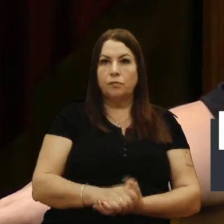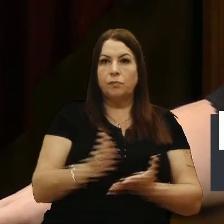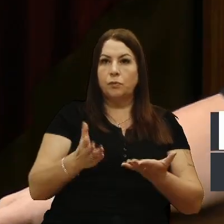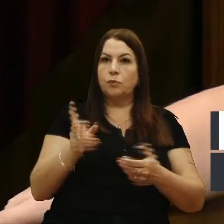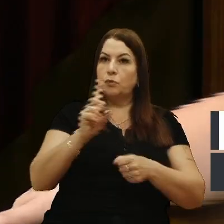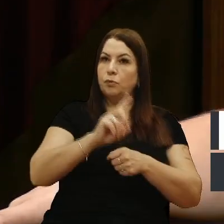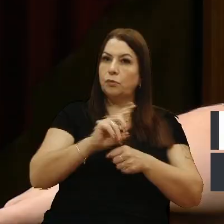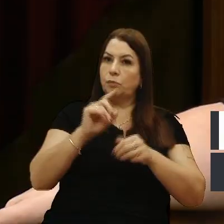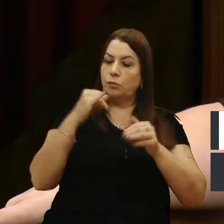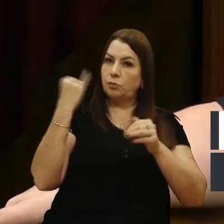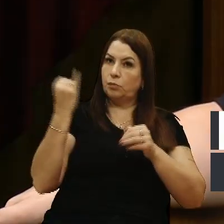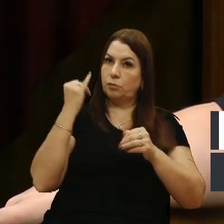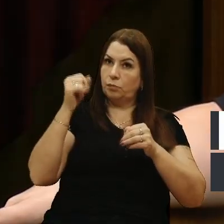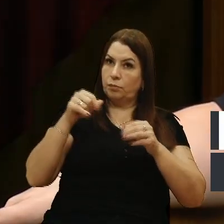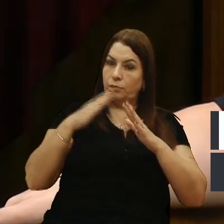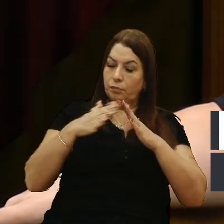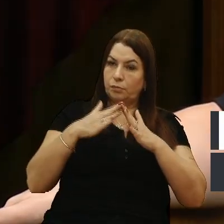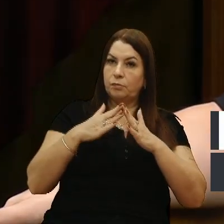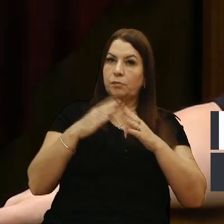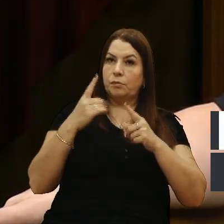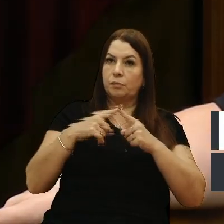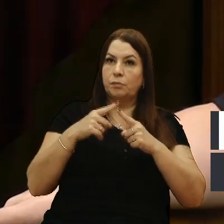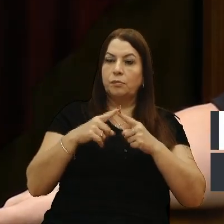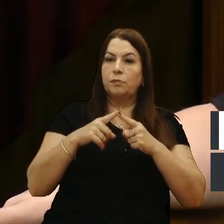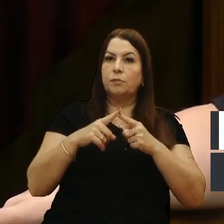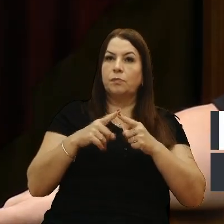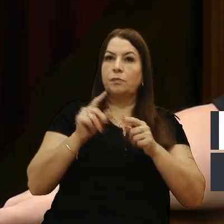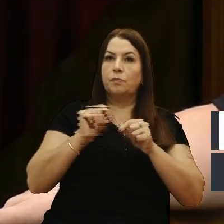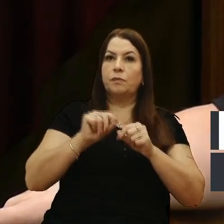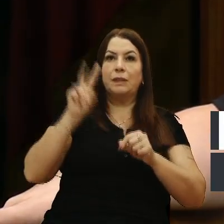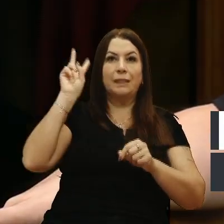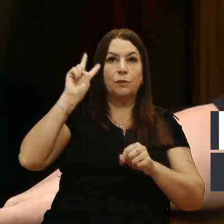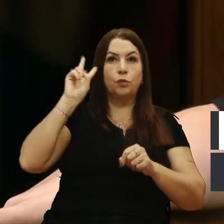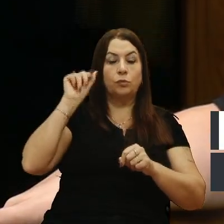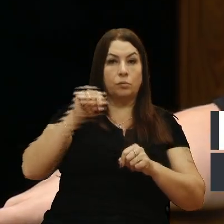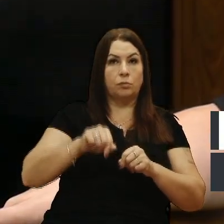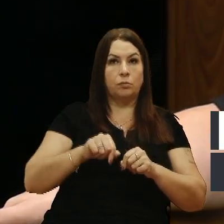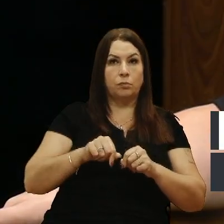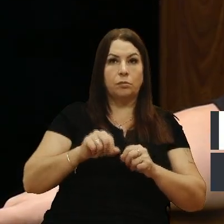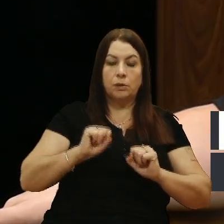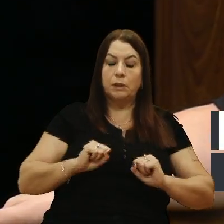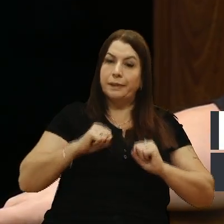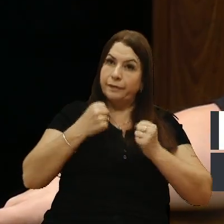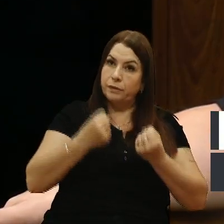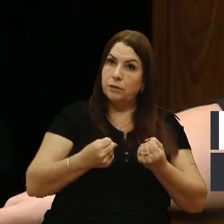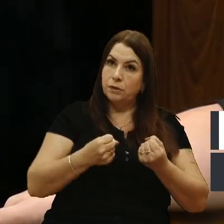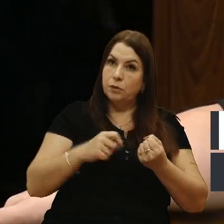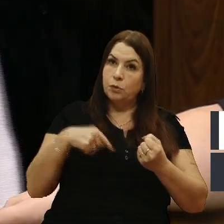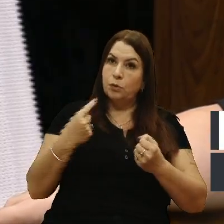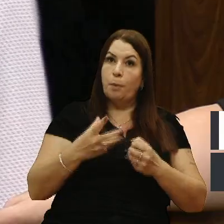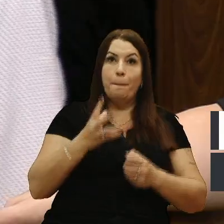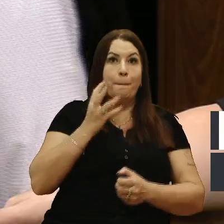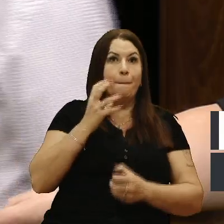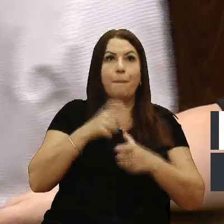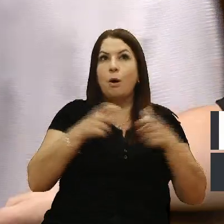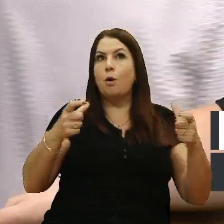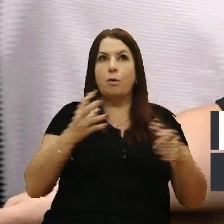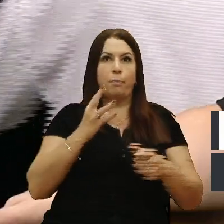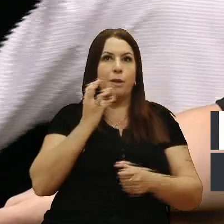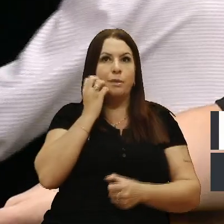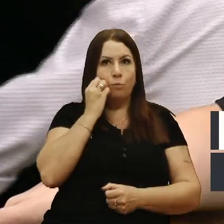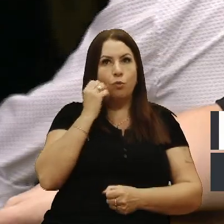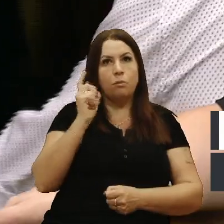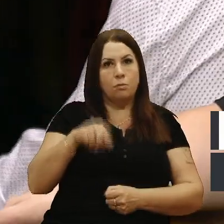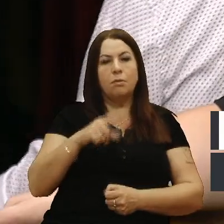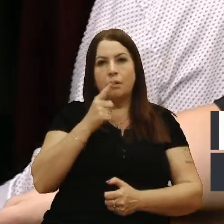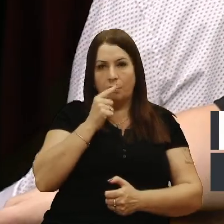muito importante para essa casa, porque essa casa faz história em defender o nosso maior patrimônio, que é a